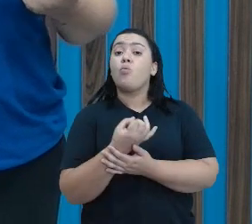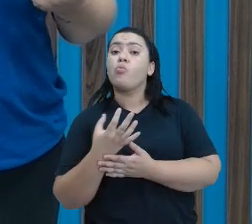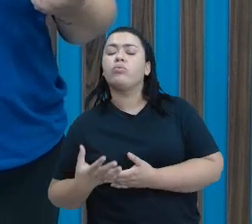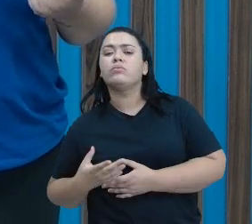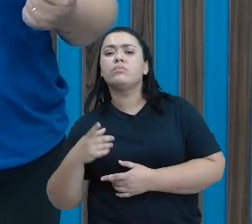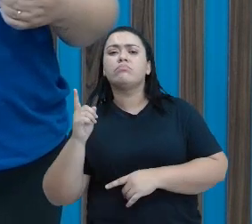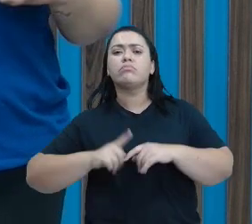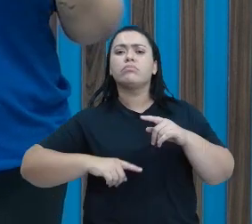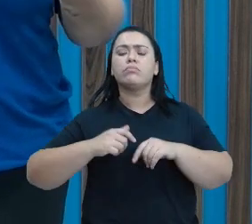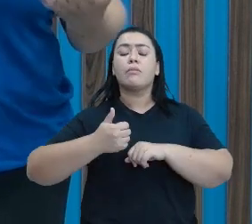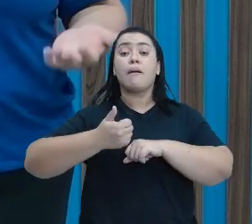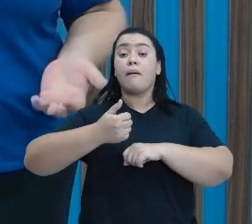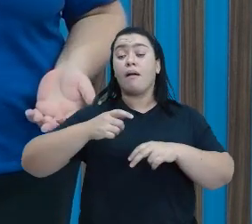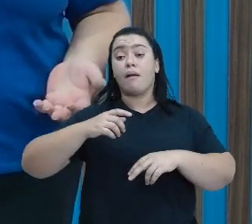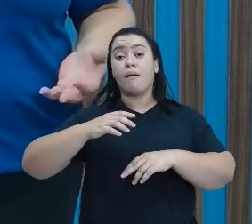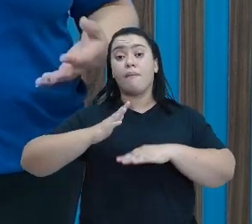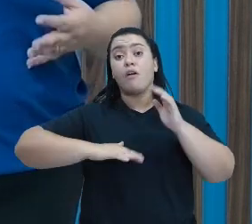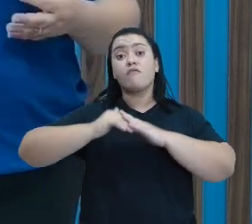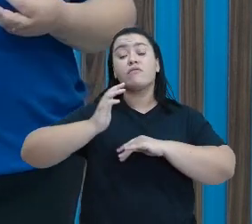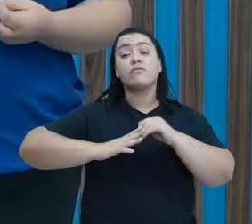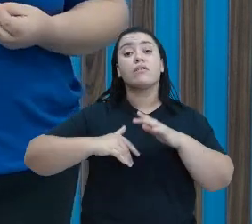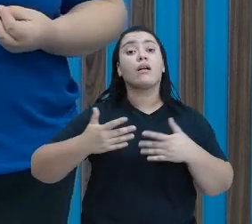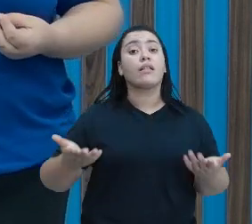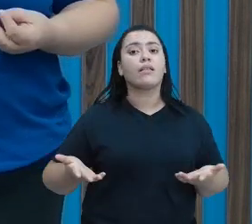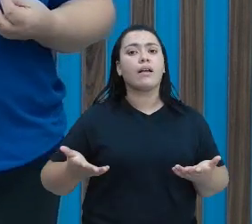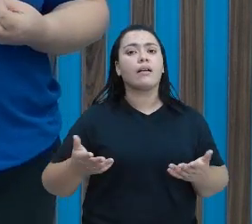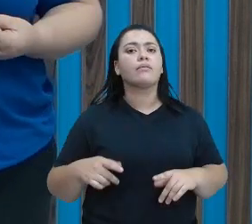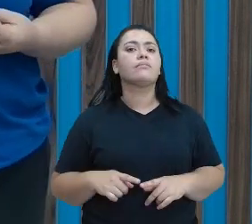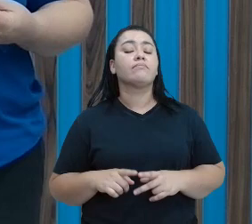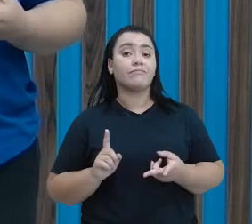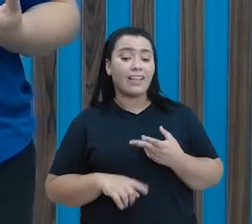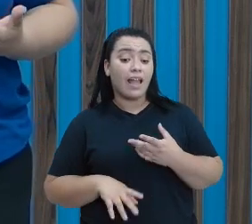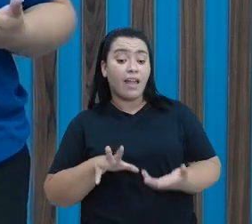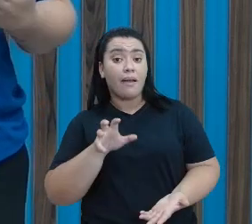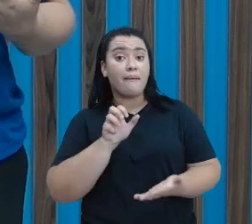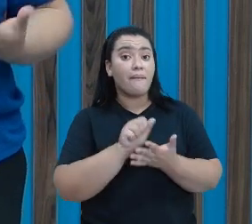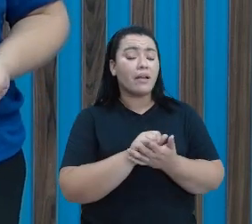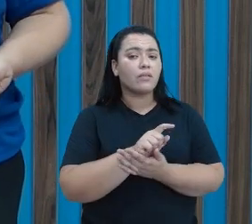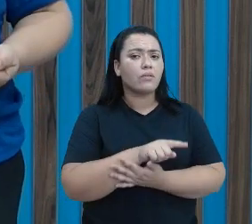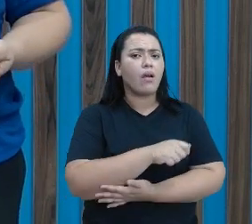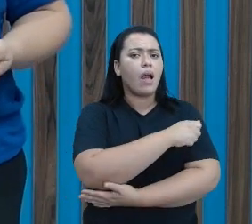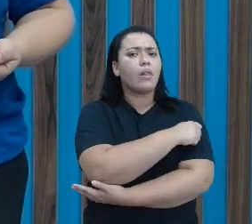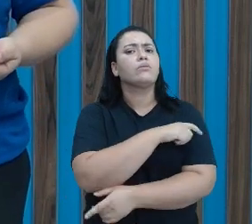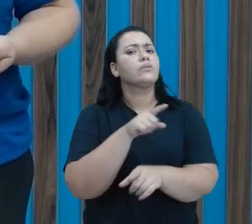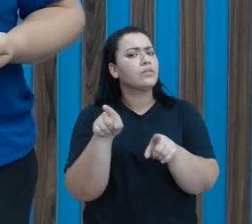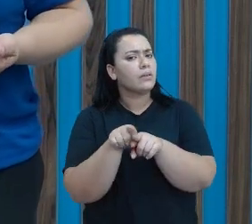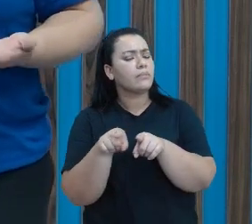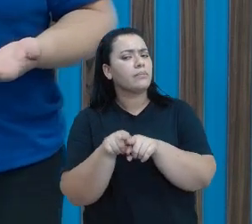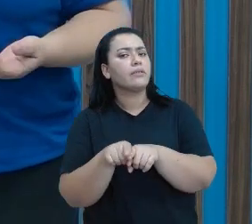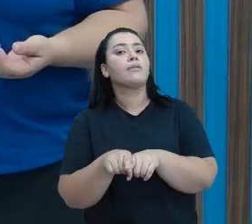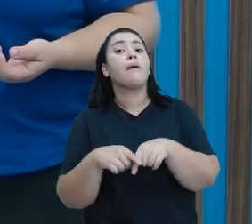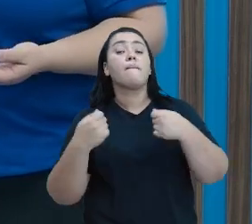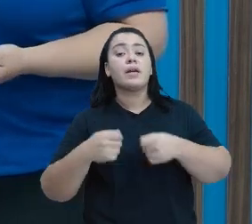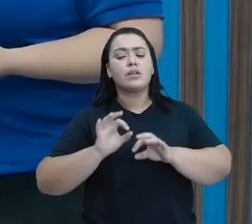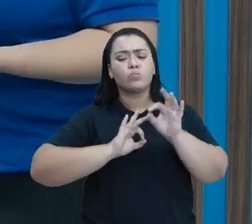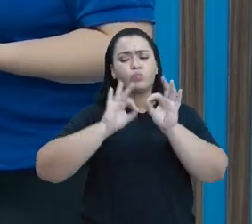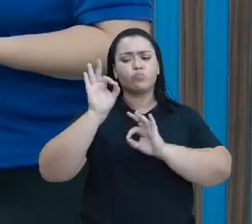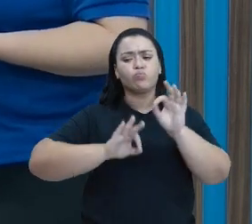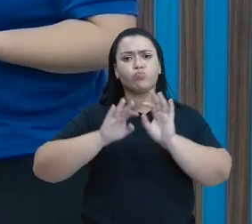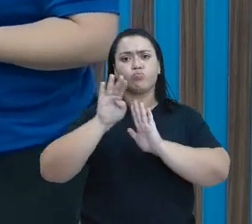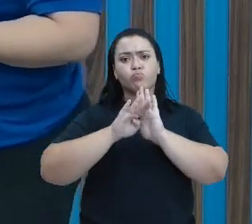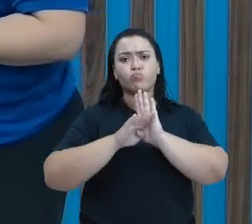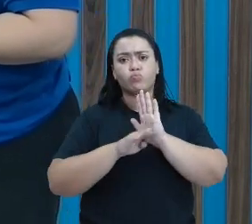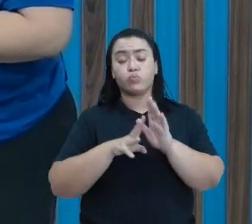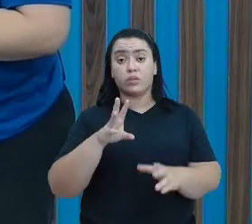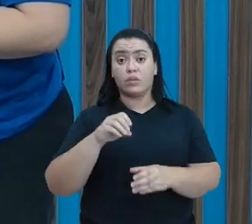envolvidos, as matrículas dos estudantes, tem que constar tudo organizado no plano da escola.